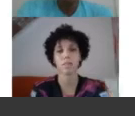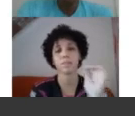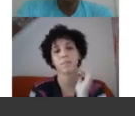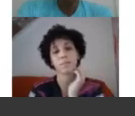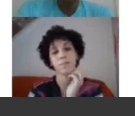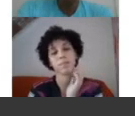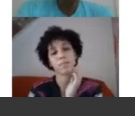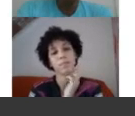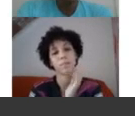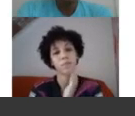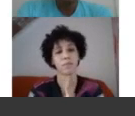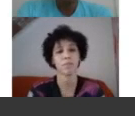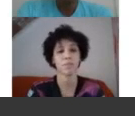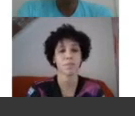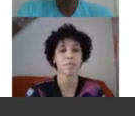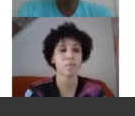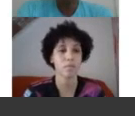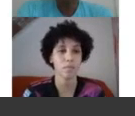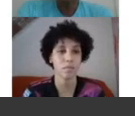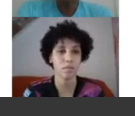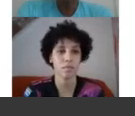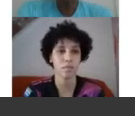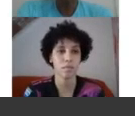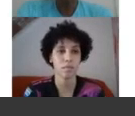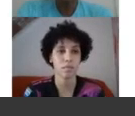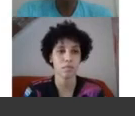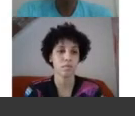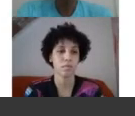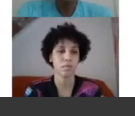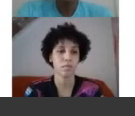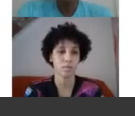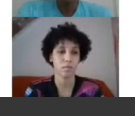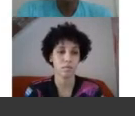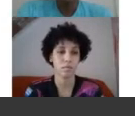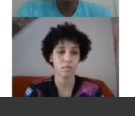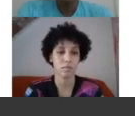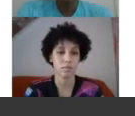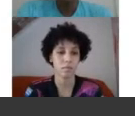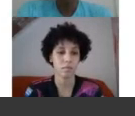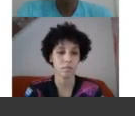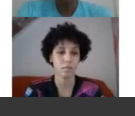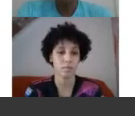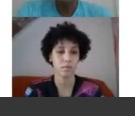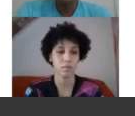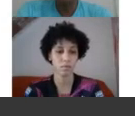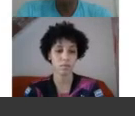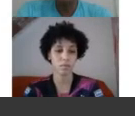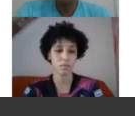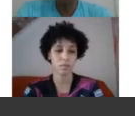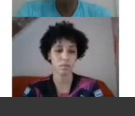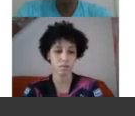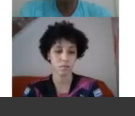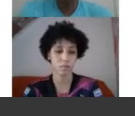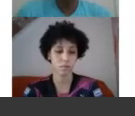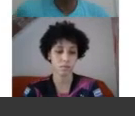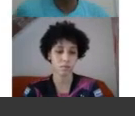Bom dia a todos, a todas e todes. Saudar a professora Isaura Santiago,